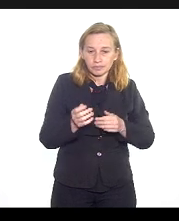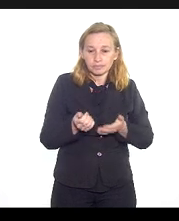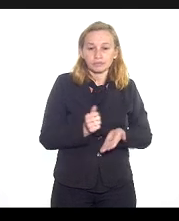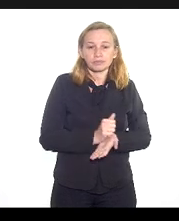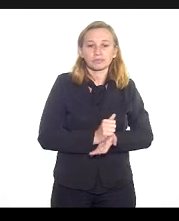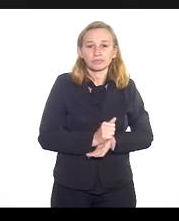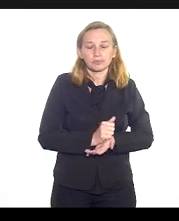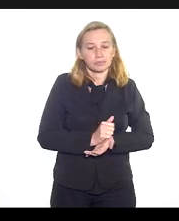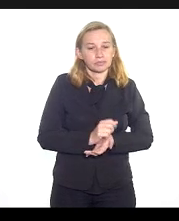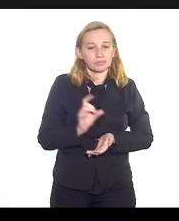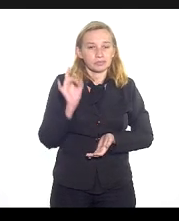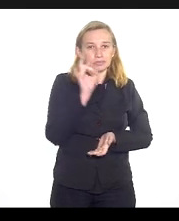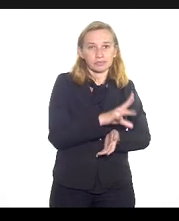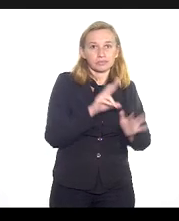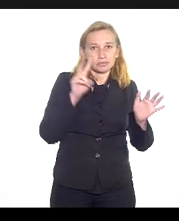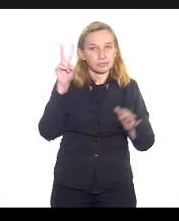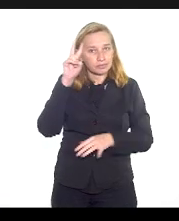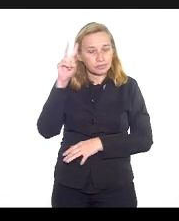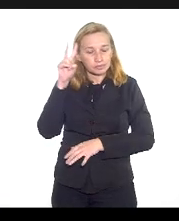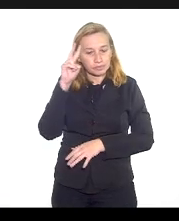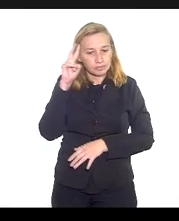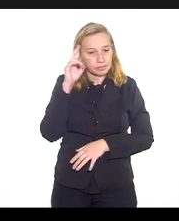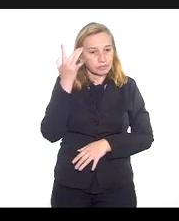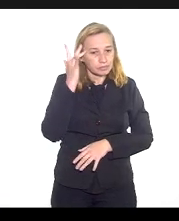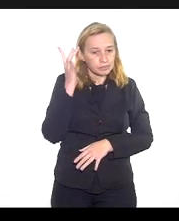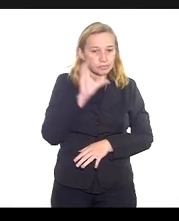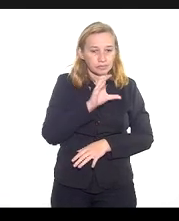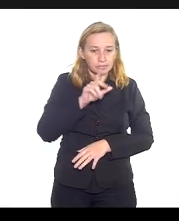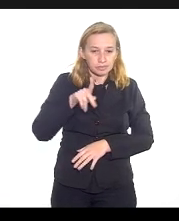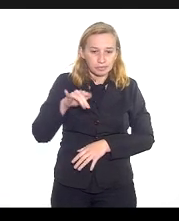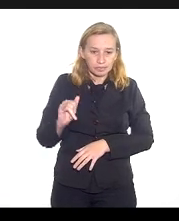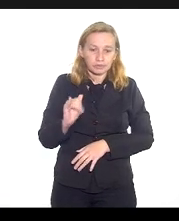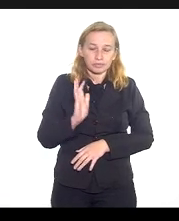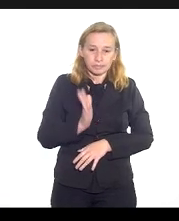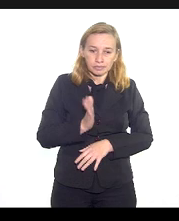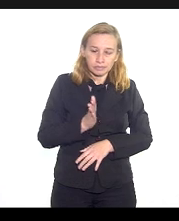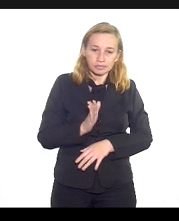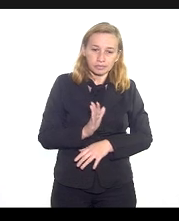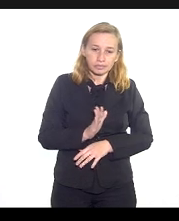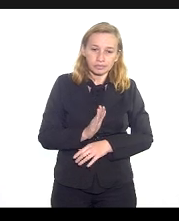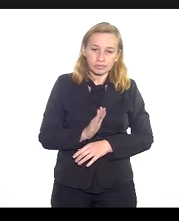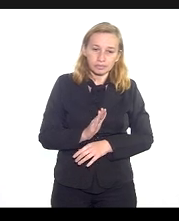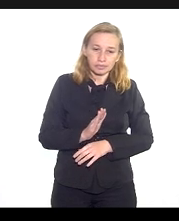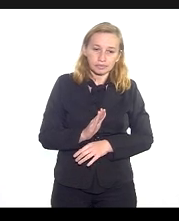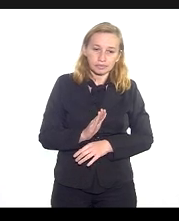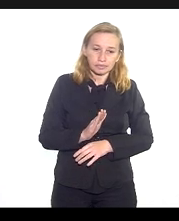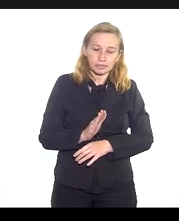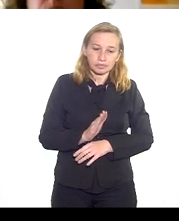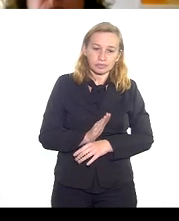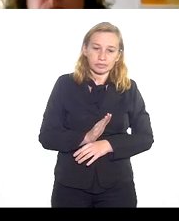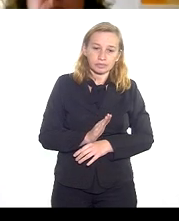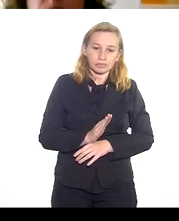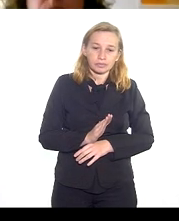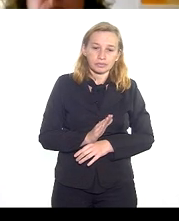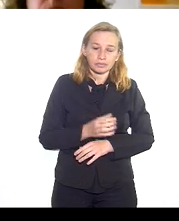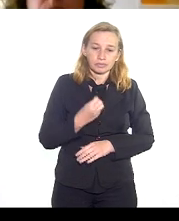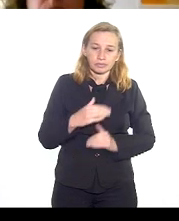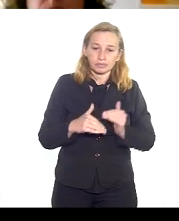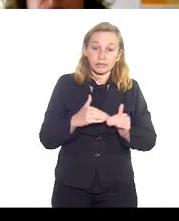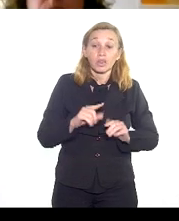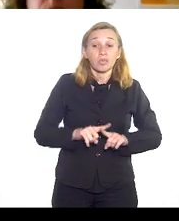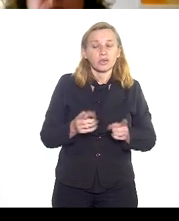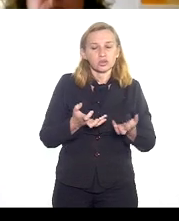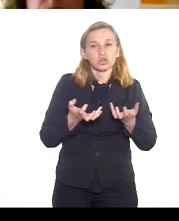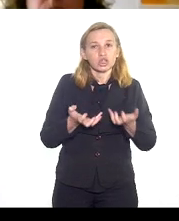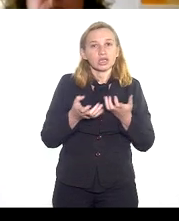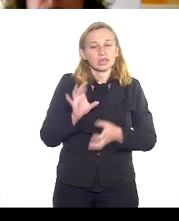deu na última segunda-feira, eu acho que essa CPI já terá prestado papel. Mas eu queria